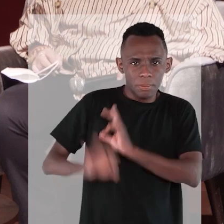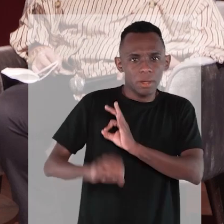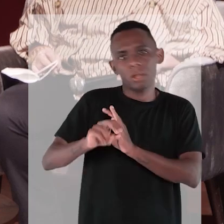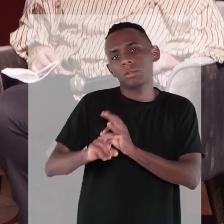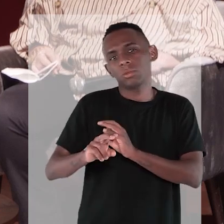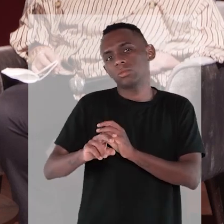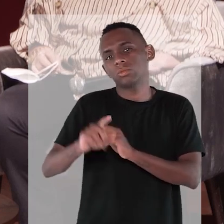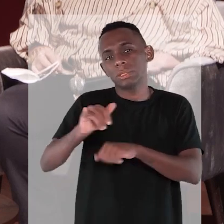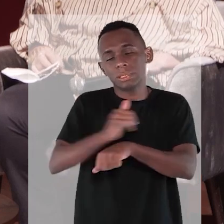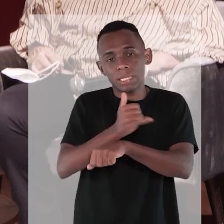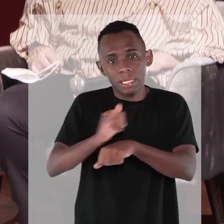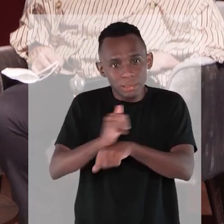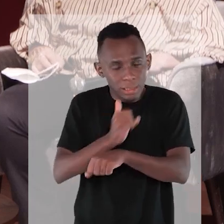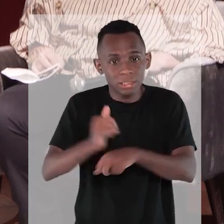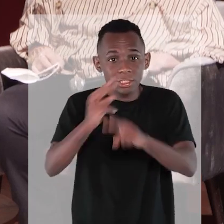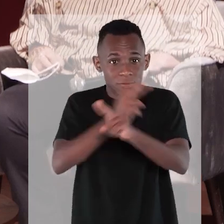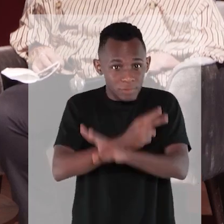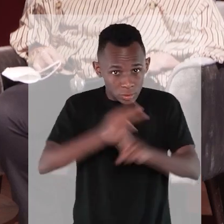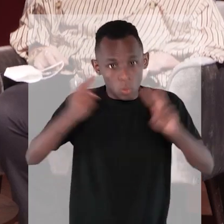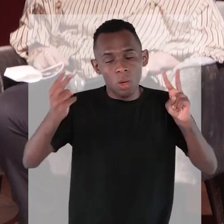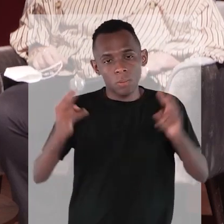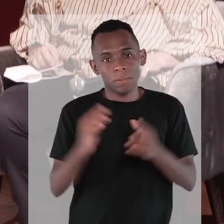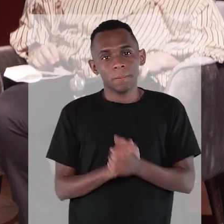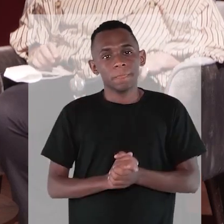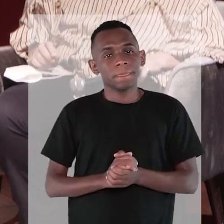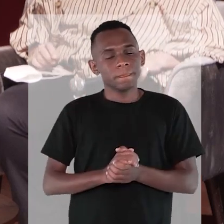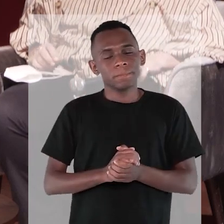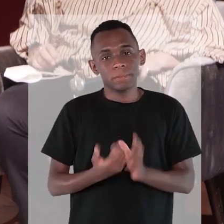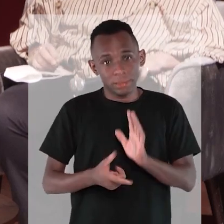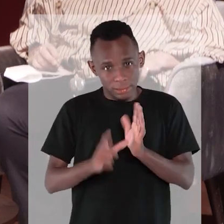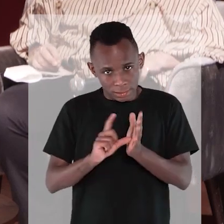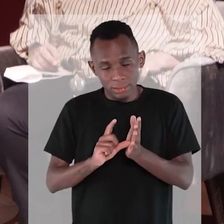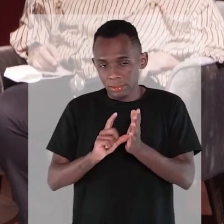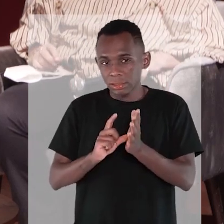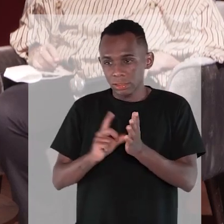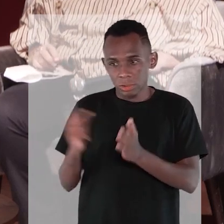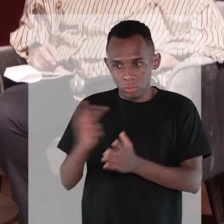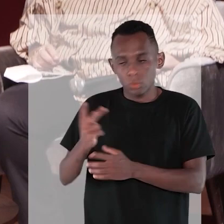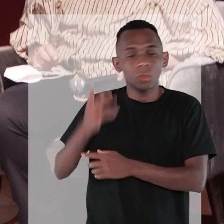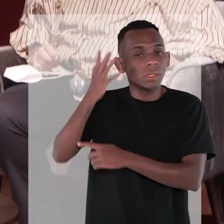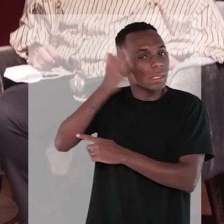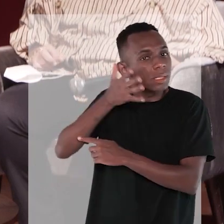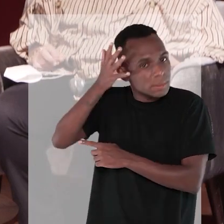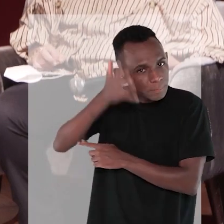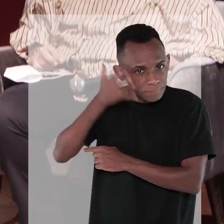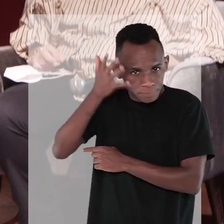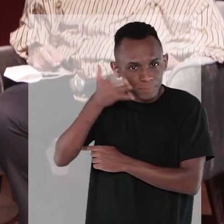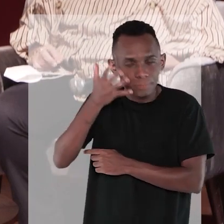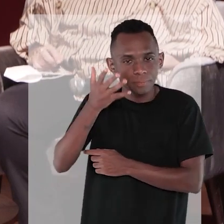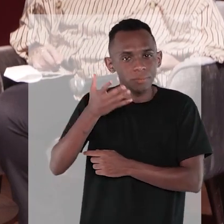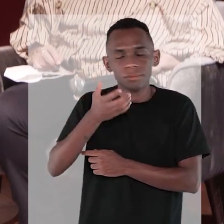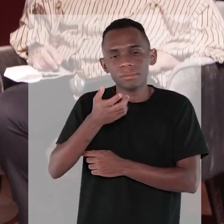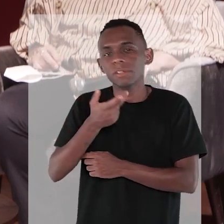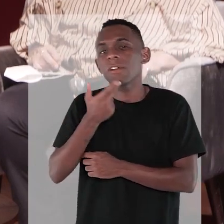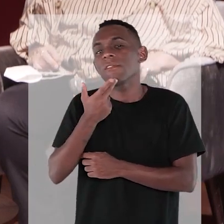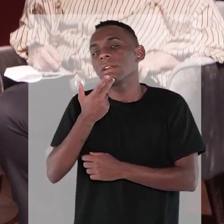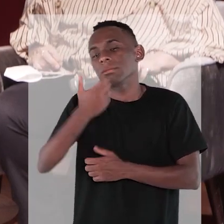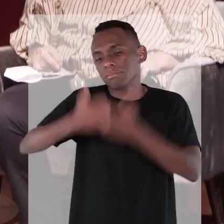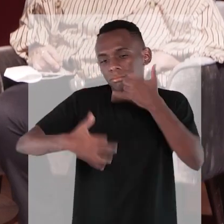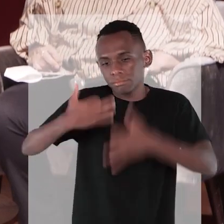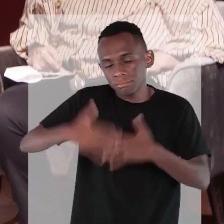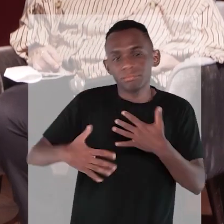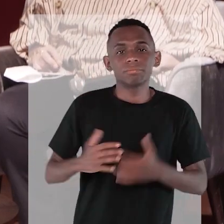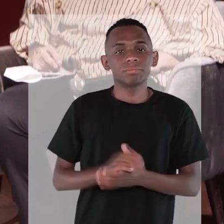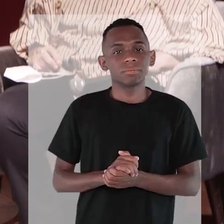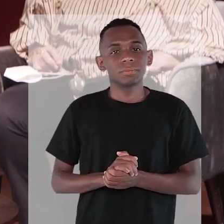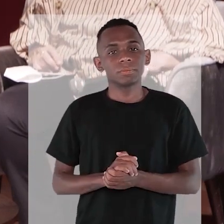virtual. Apenas antes de passar a palavra para eles, né, os dois vão falar, eu vou falar um pouquinho só,